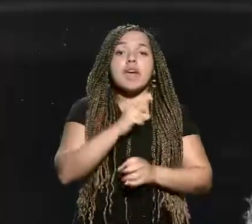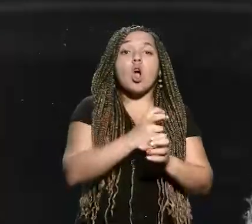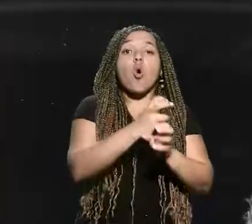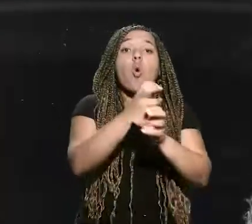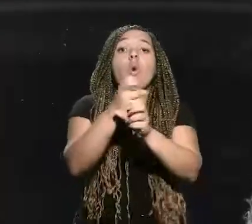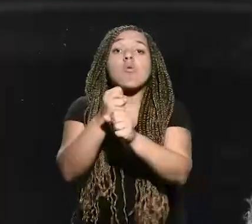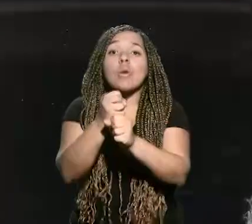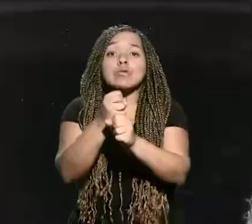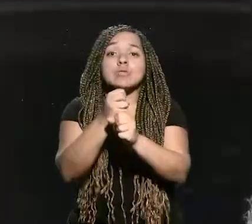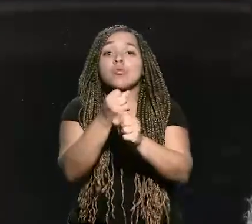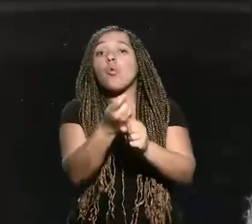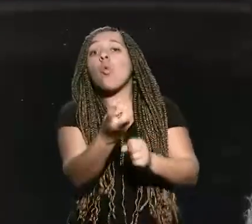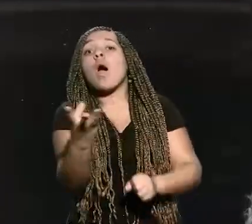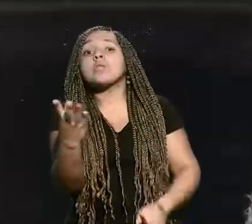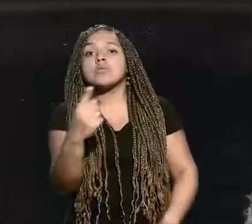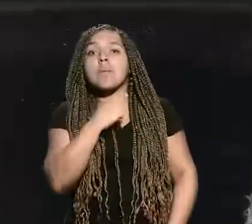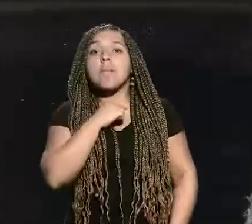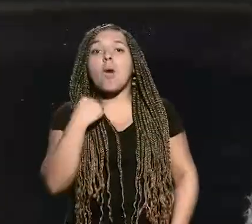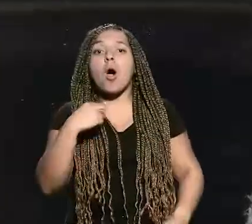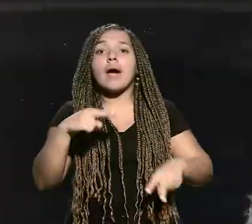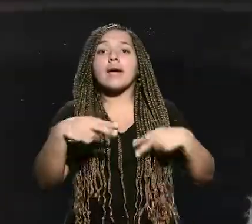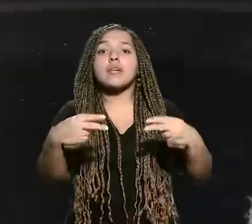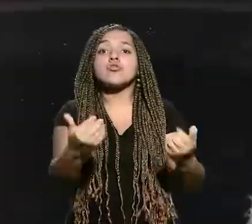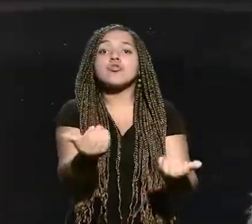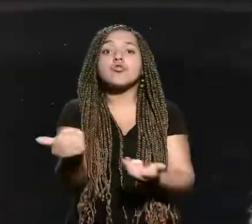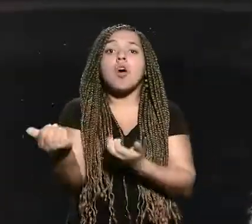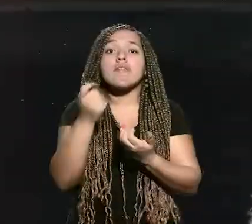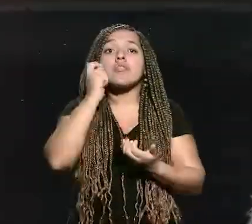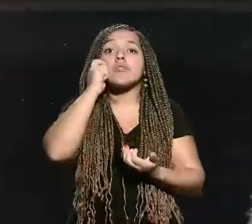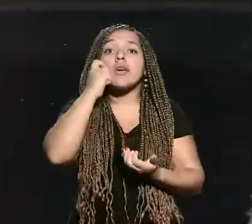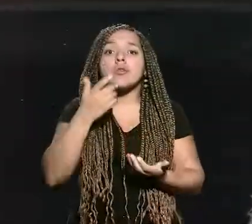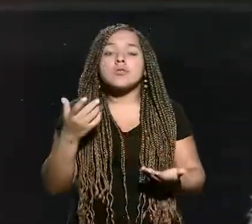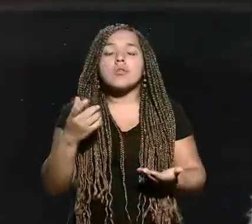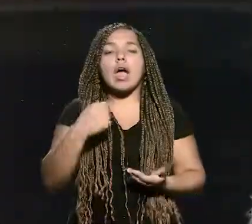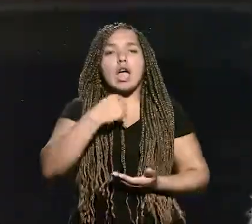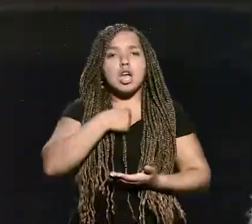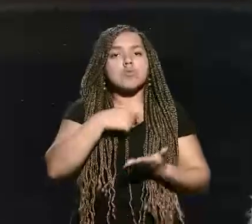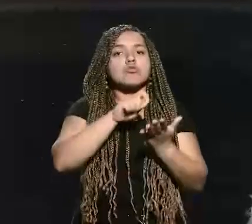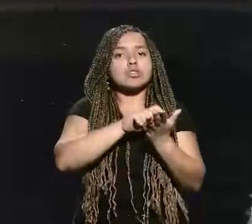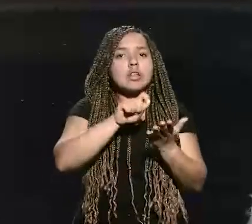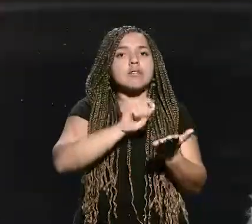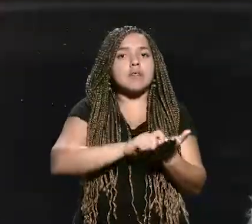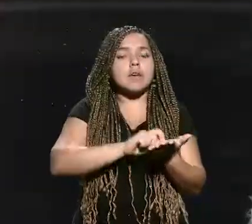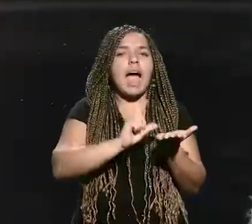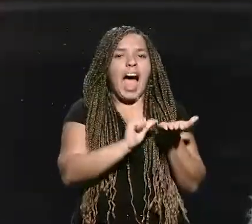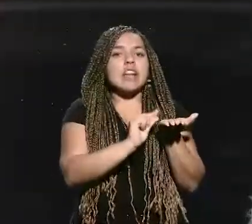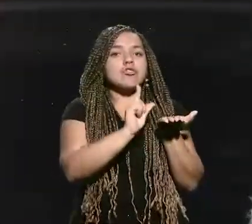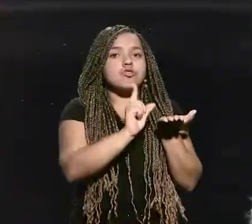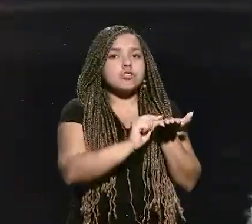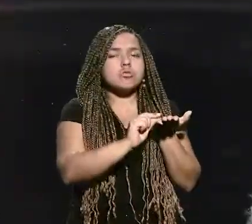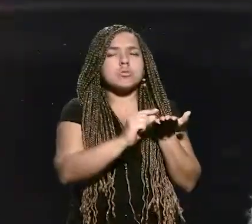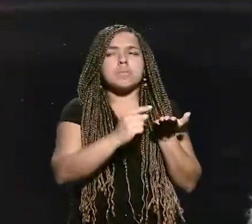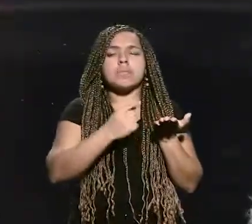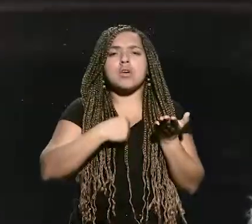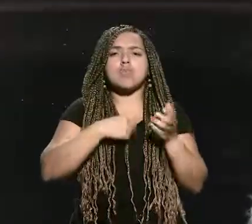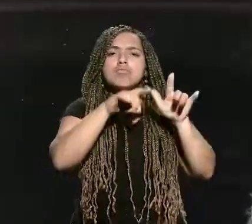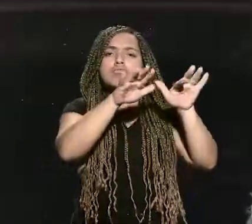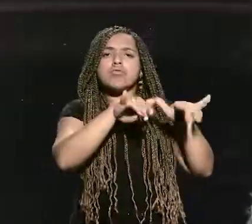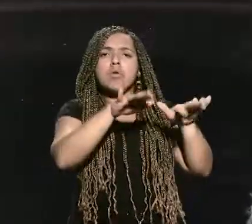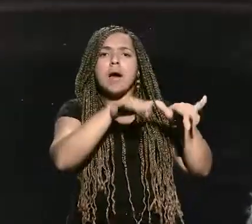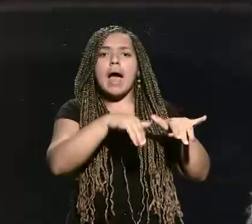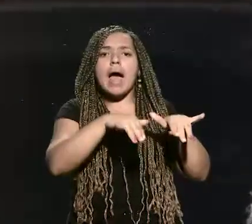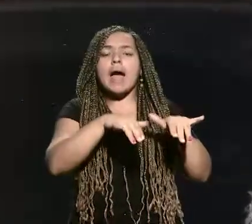psicólogos brancos não possam discutir, mas acho que é reconhecer os limites do respeito, do cuidado, da dor e do